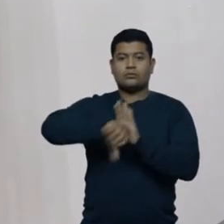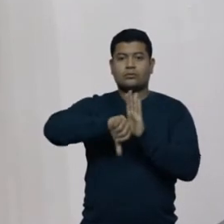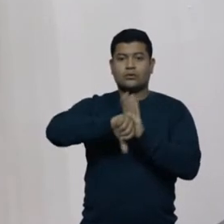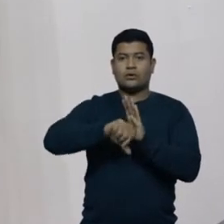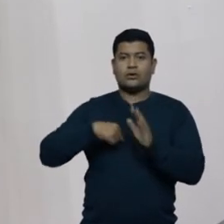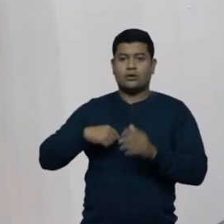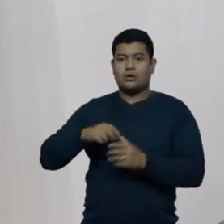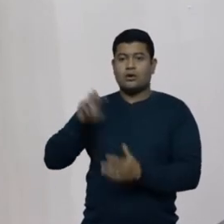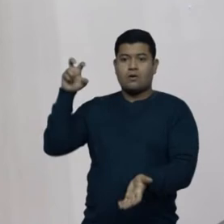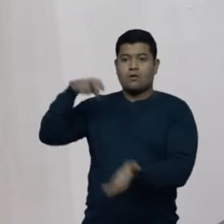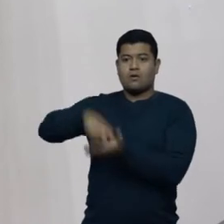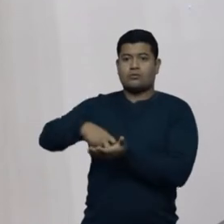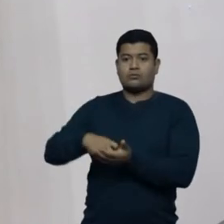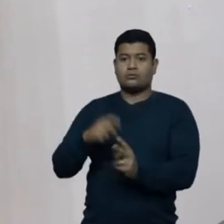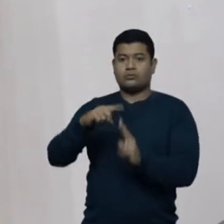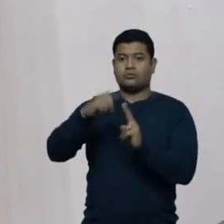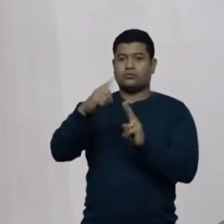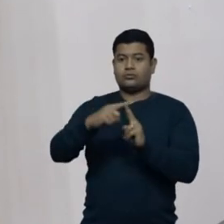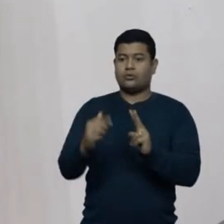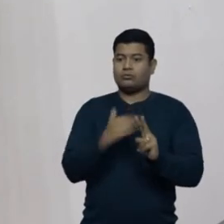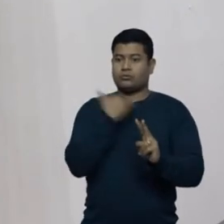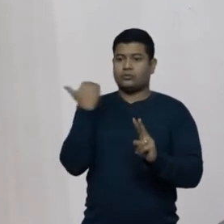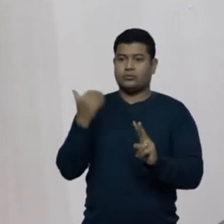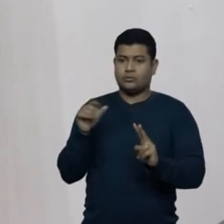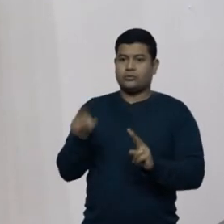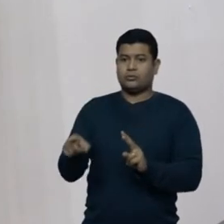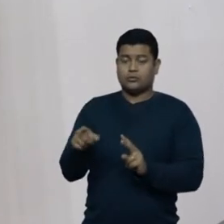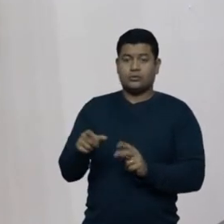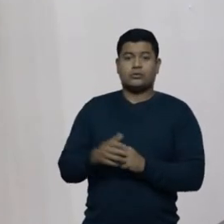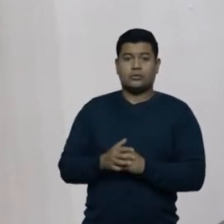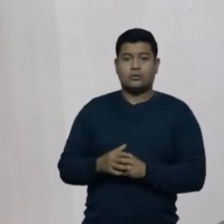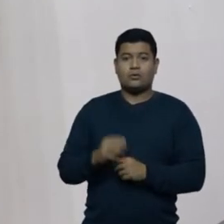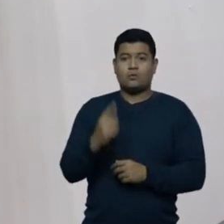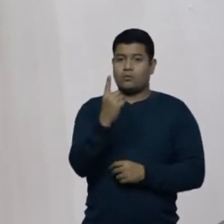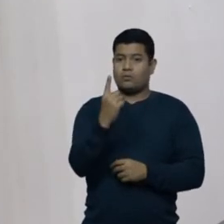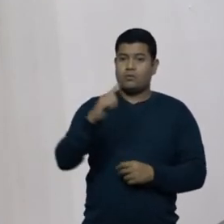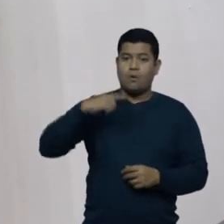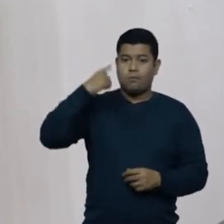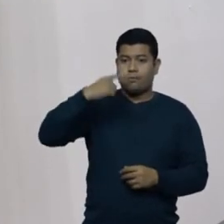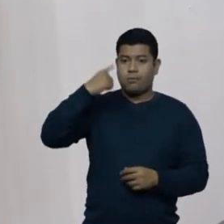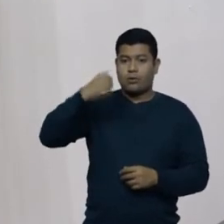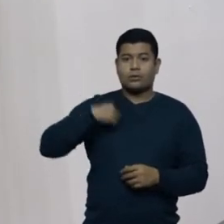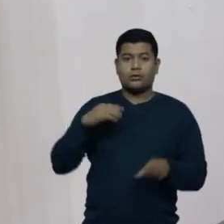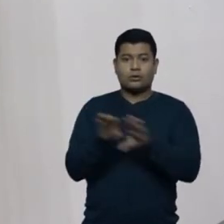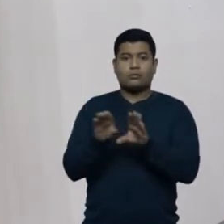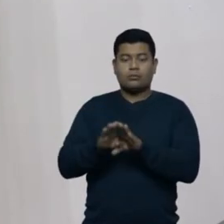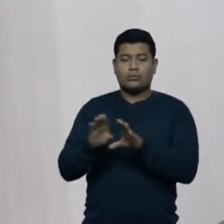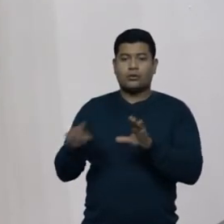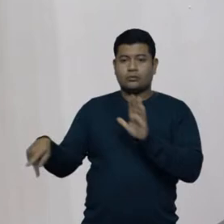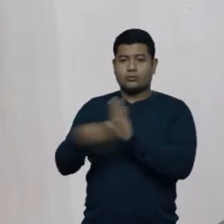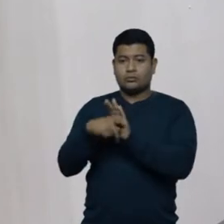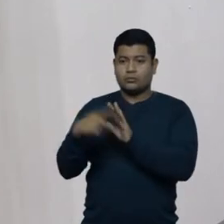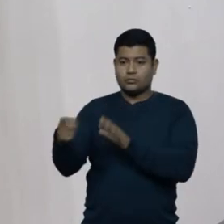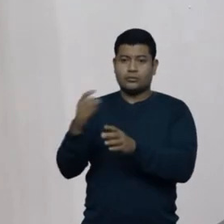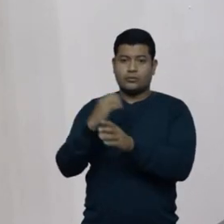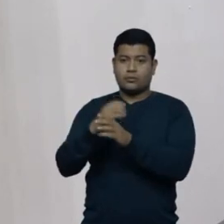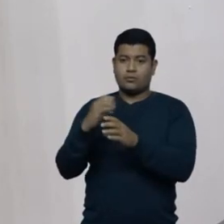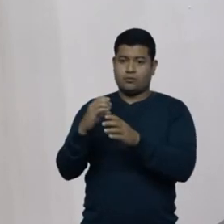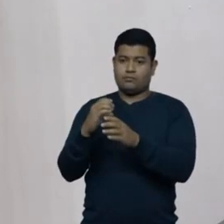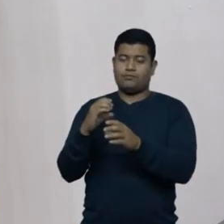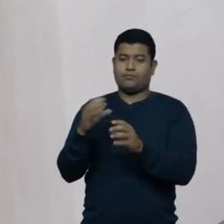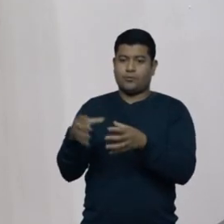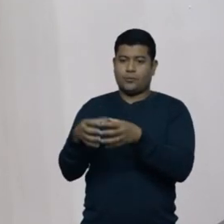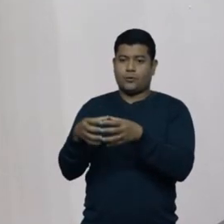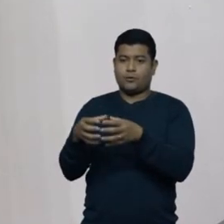morte dois dos seus membros e um advogado, que também era membro, porque esses três,